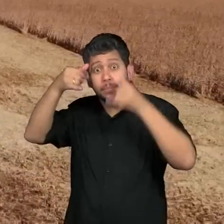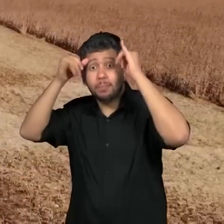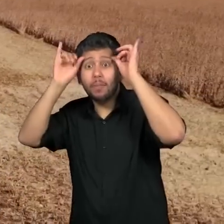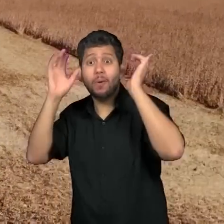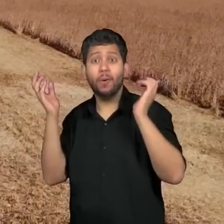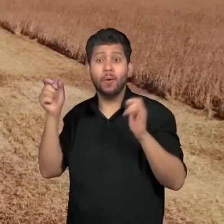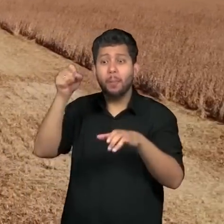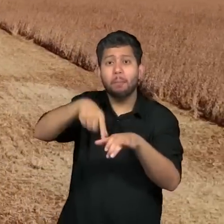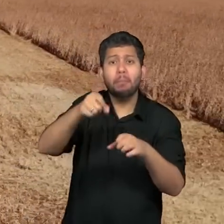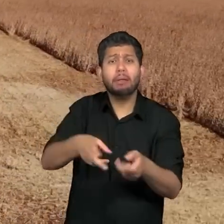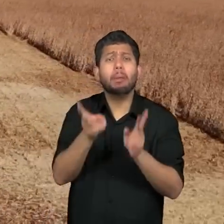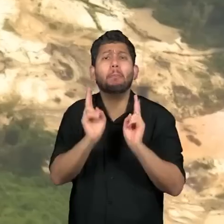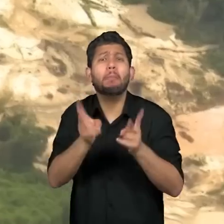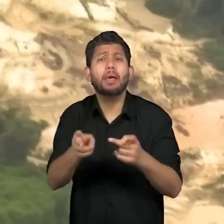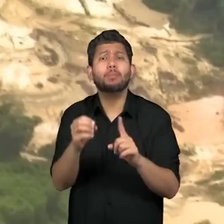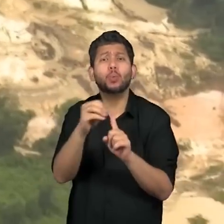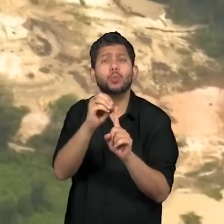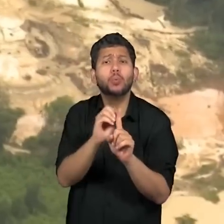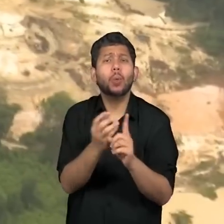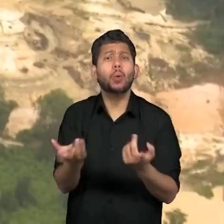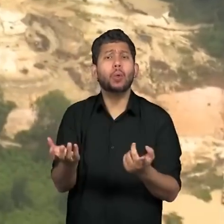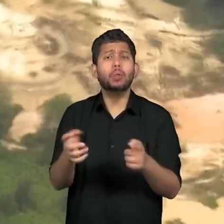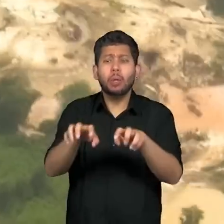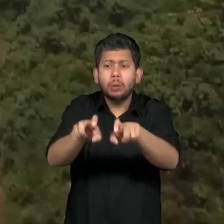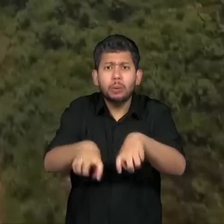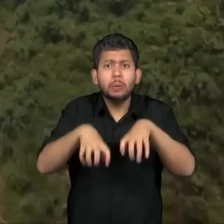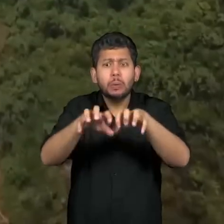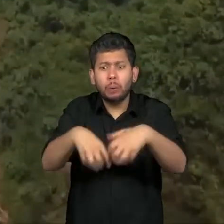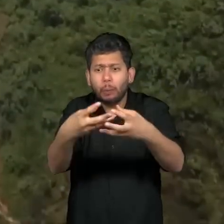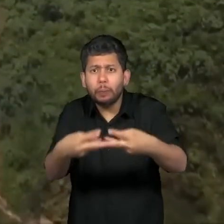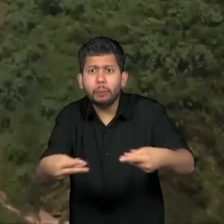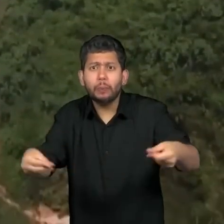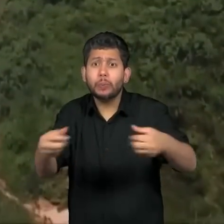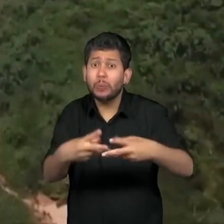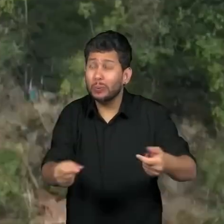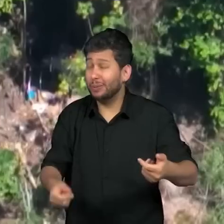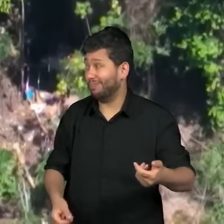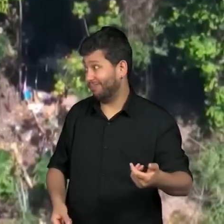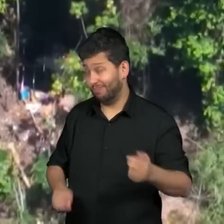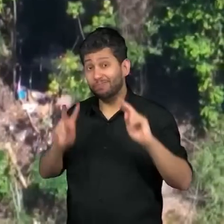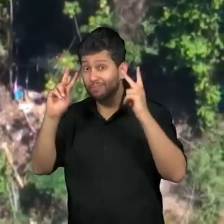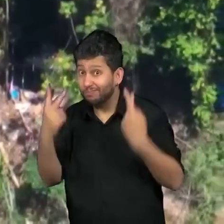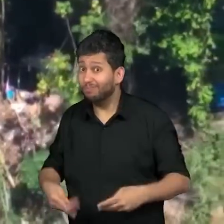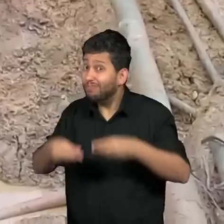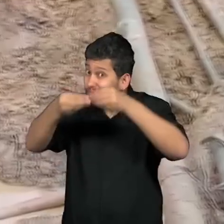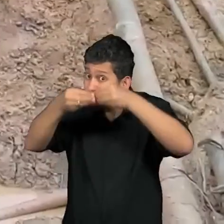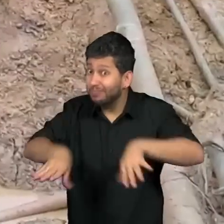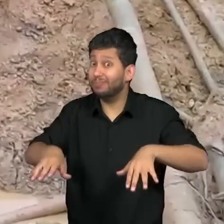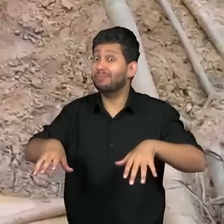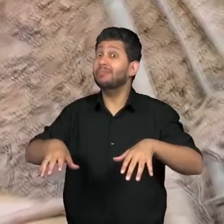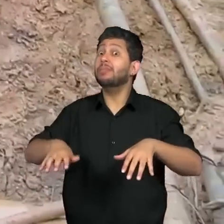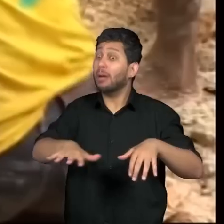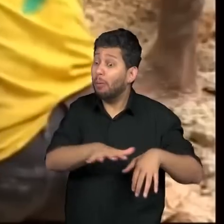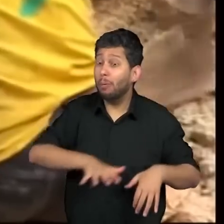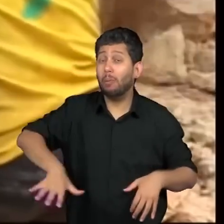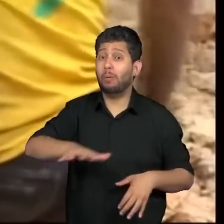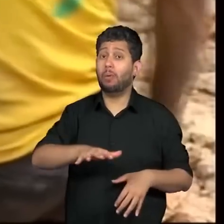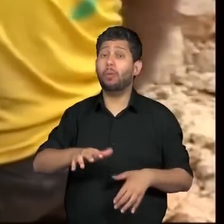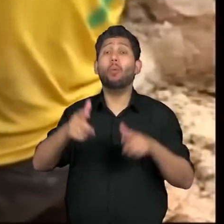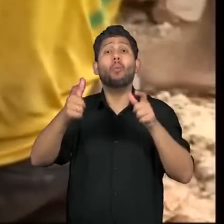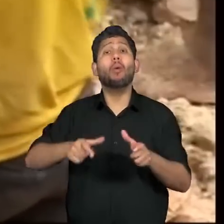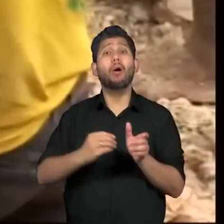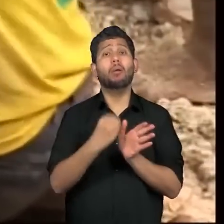monocultura extensiva de soja, mineração. São algumas das ações humanas que mais impactam a maior